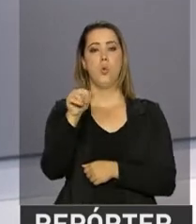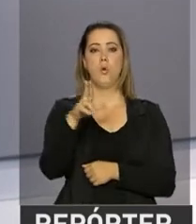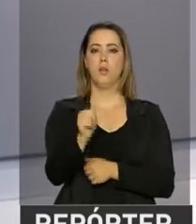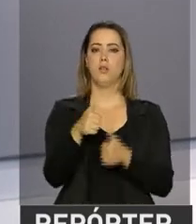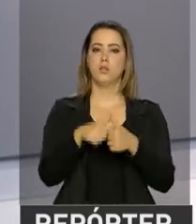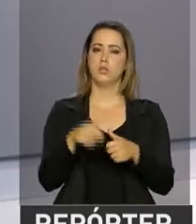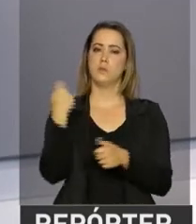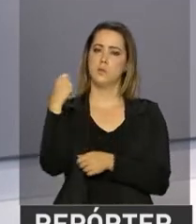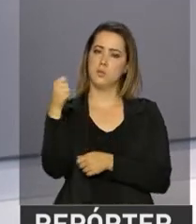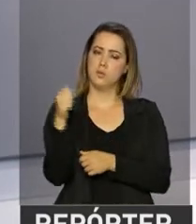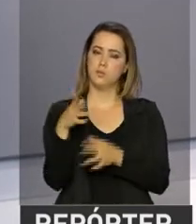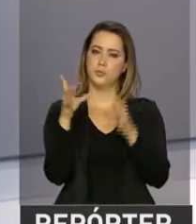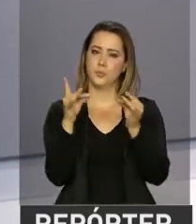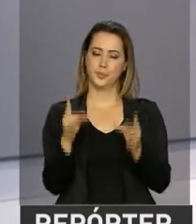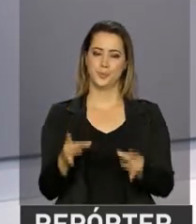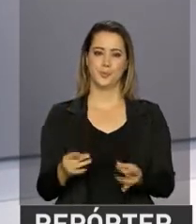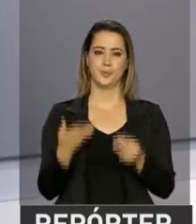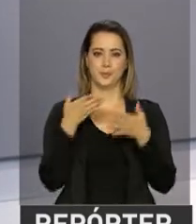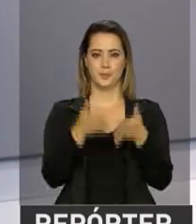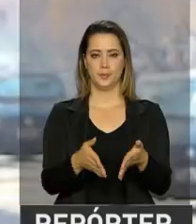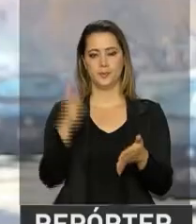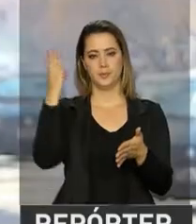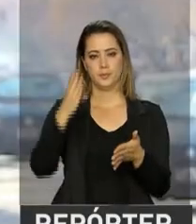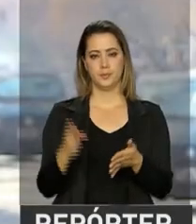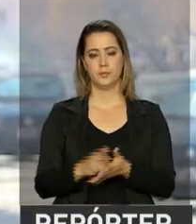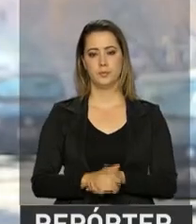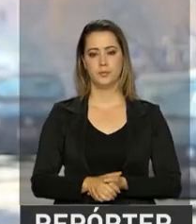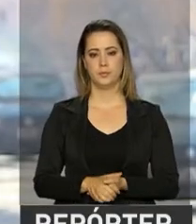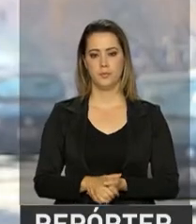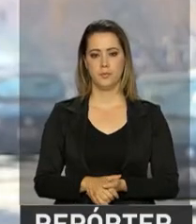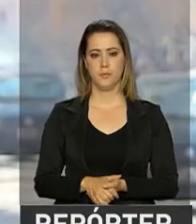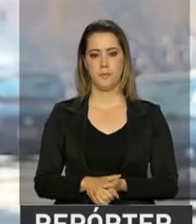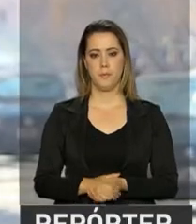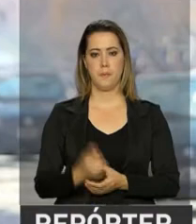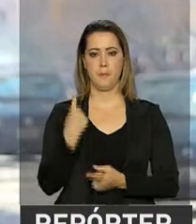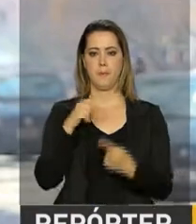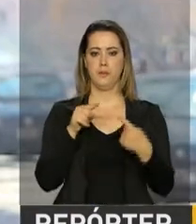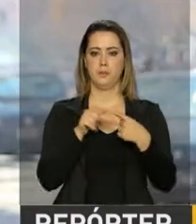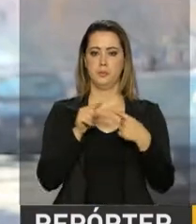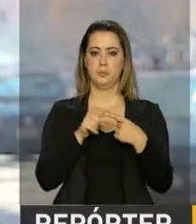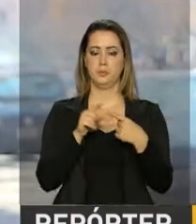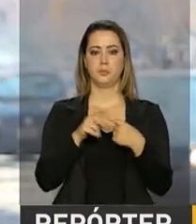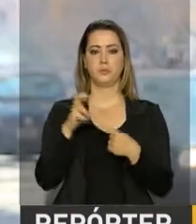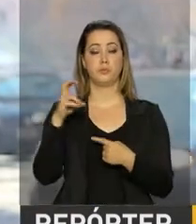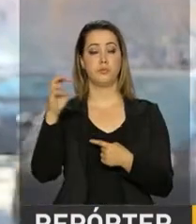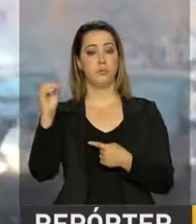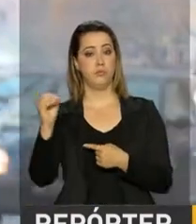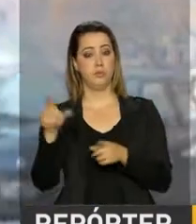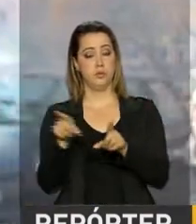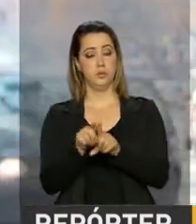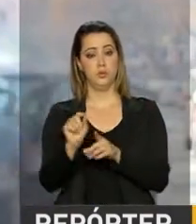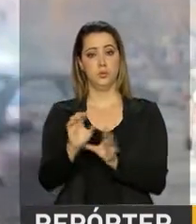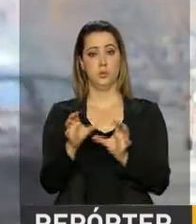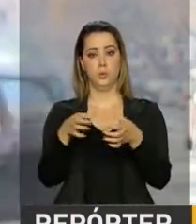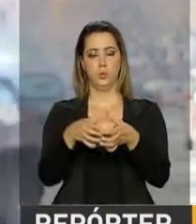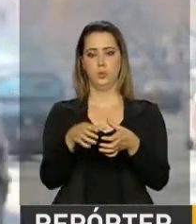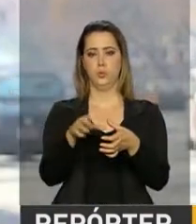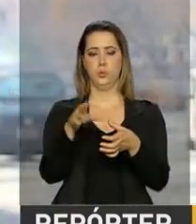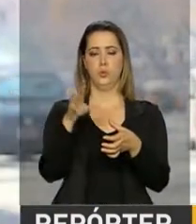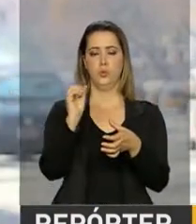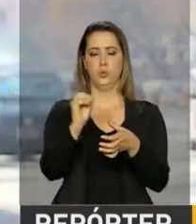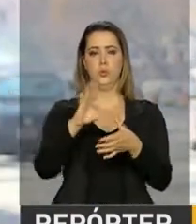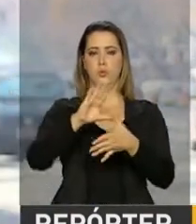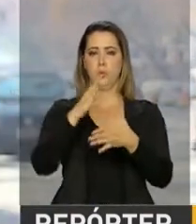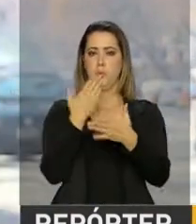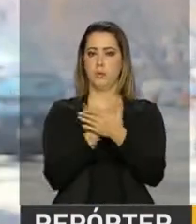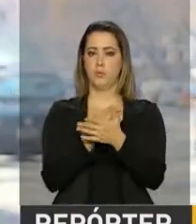sobre a participação do brasil no evento um dos objetivos da 50ª cúpula do mercosul é discutir